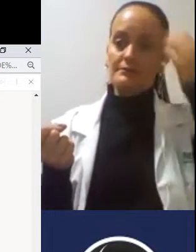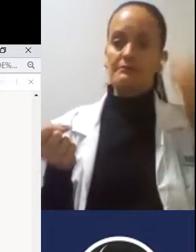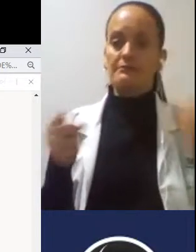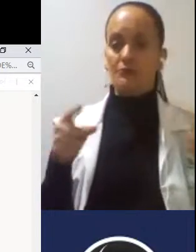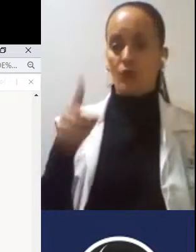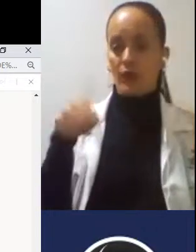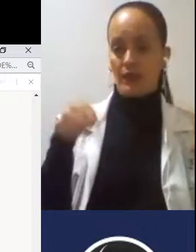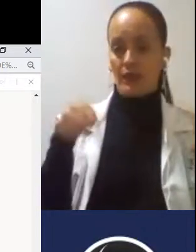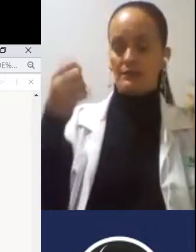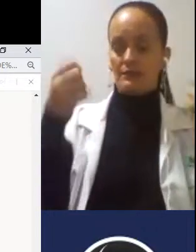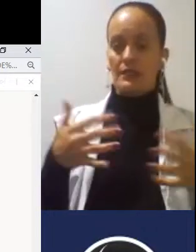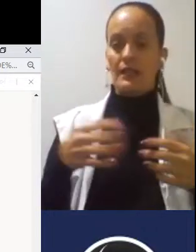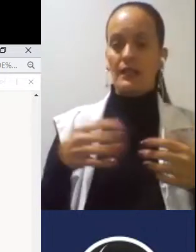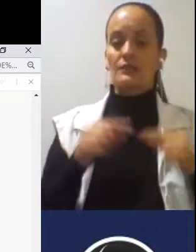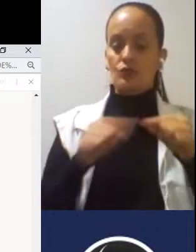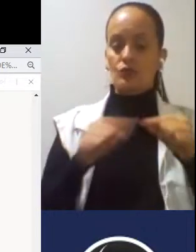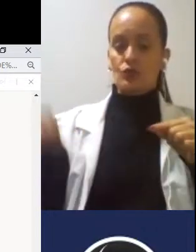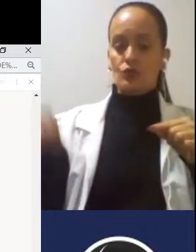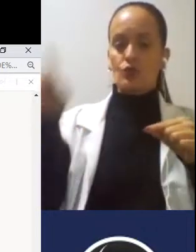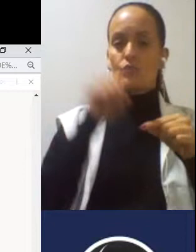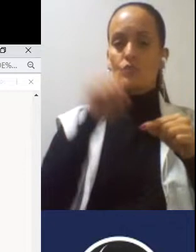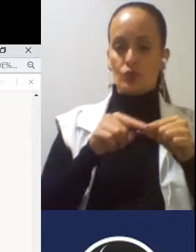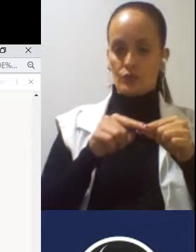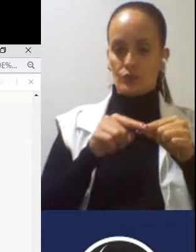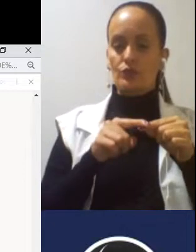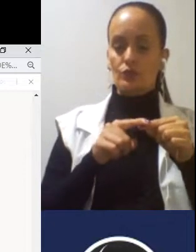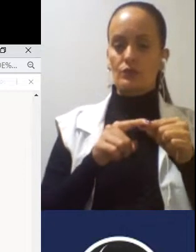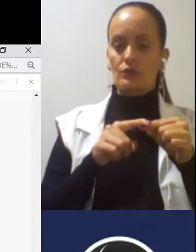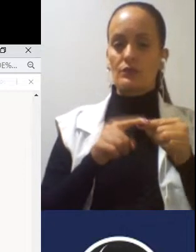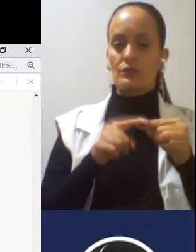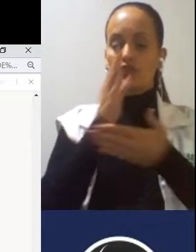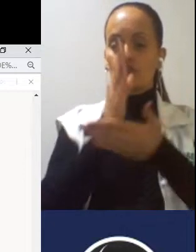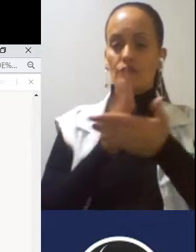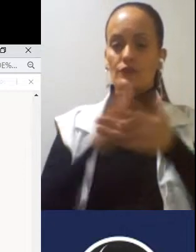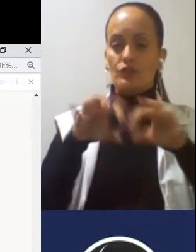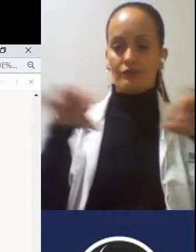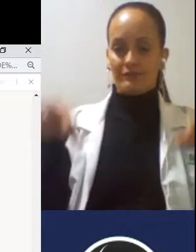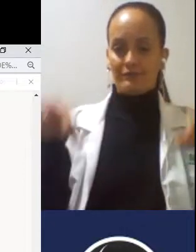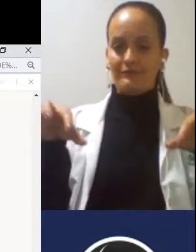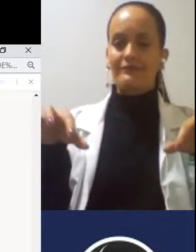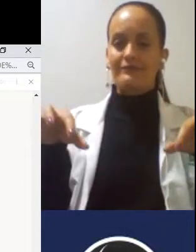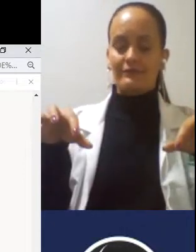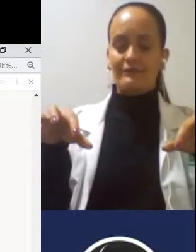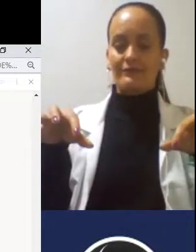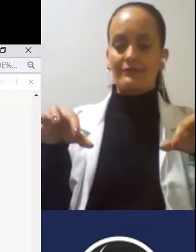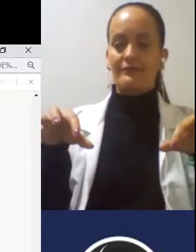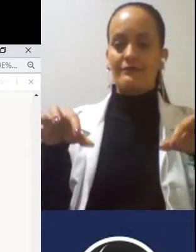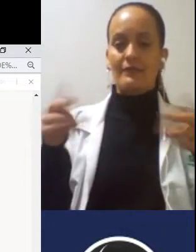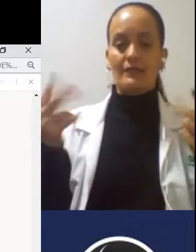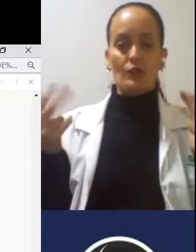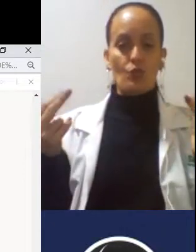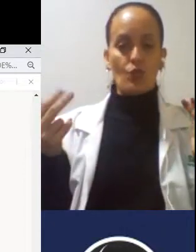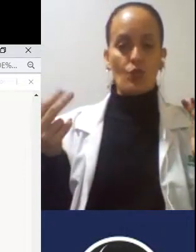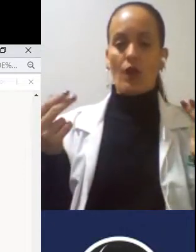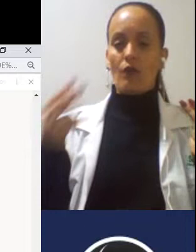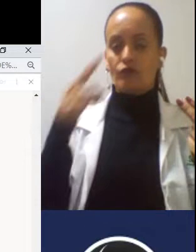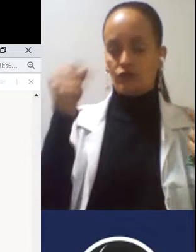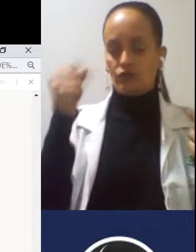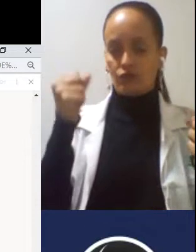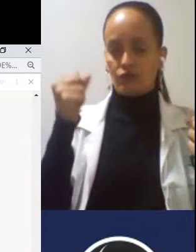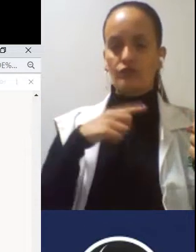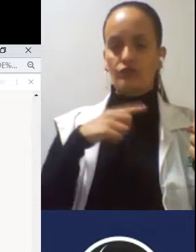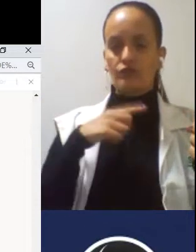No circuito em paralelo, a corrente elétrica se divide e a tensão elétrica é a mesma, certo? Na próxima